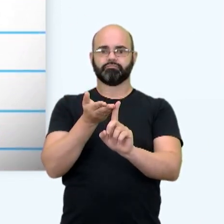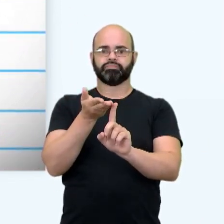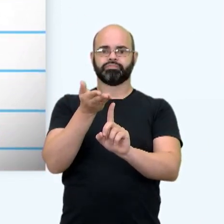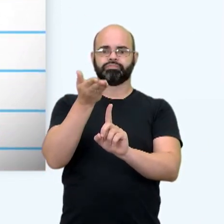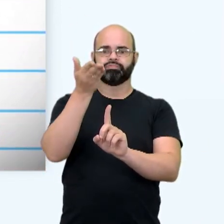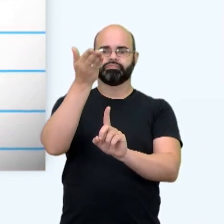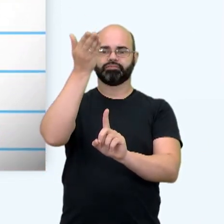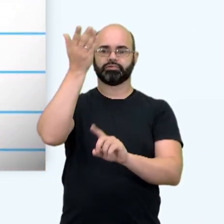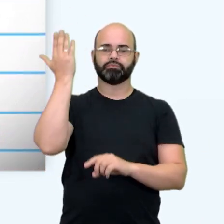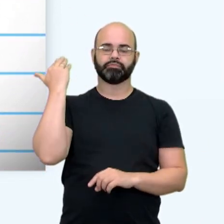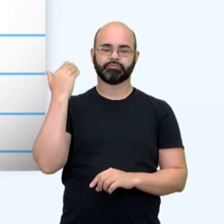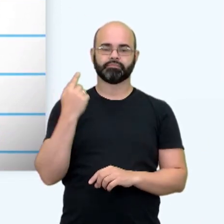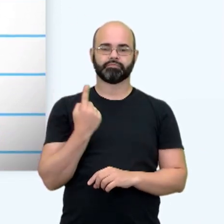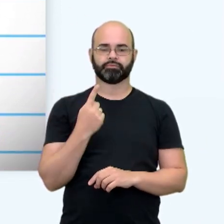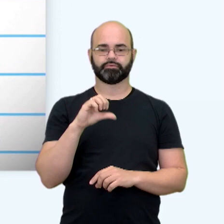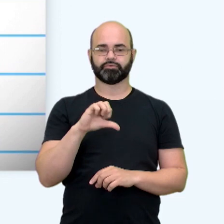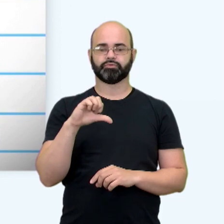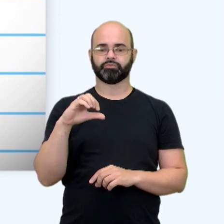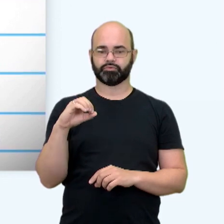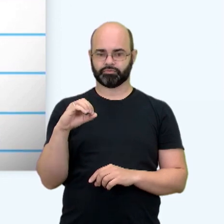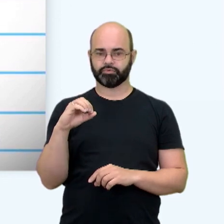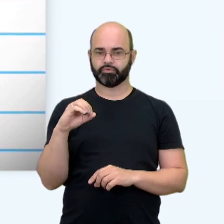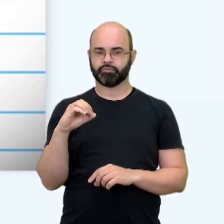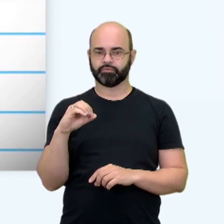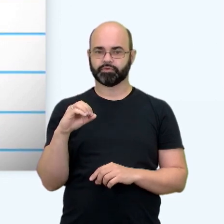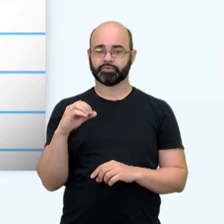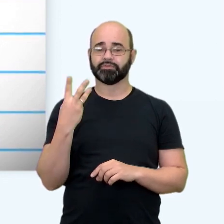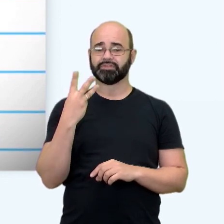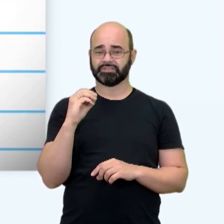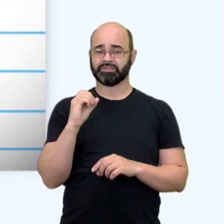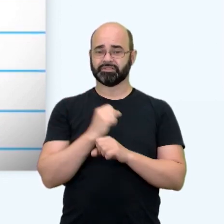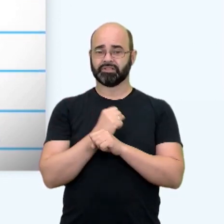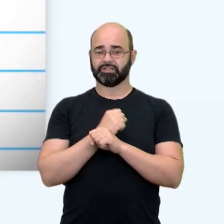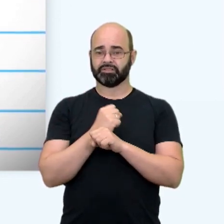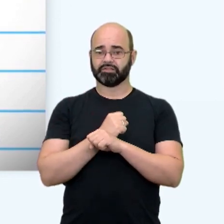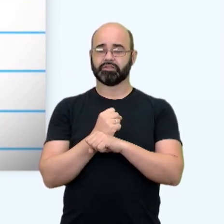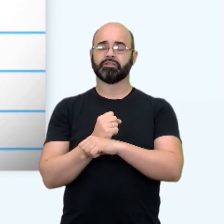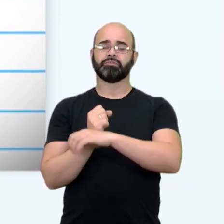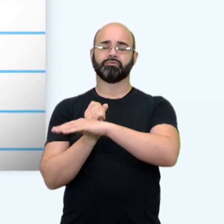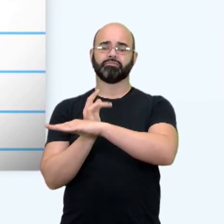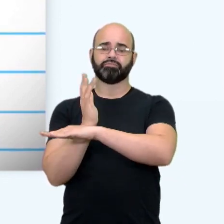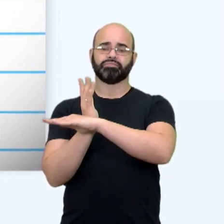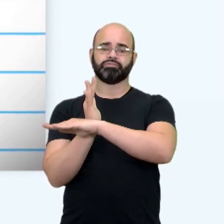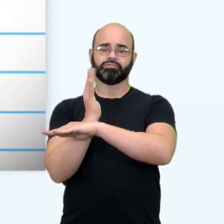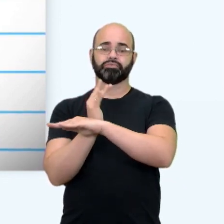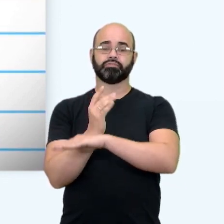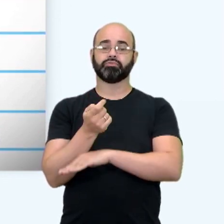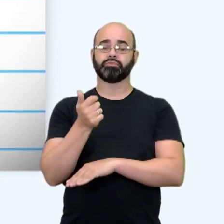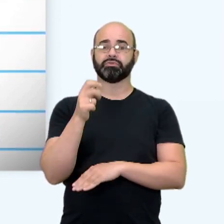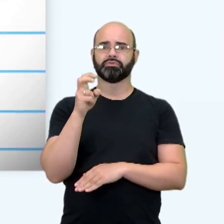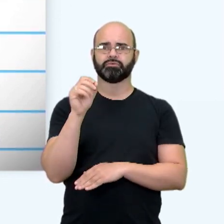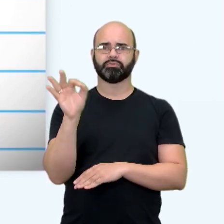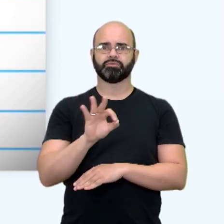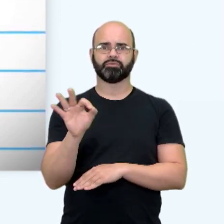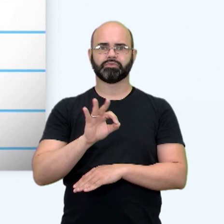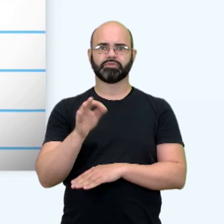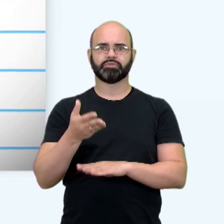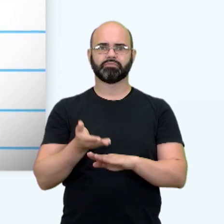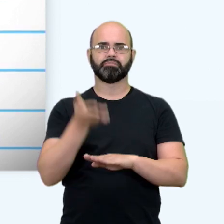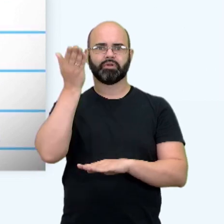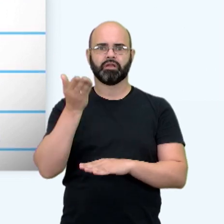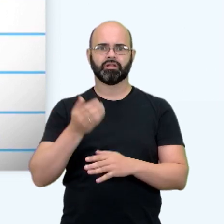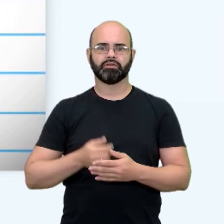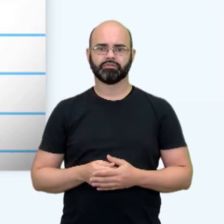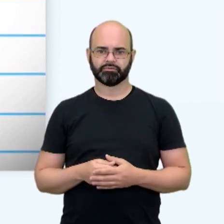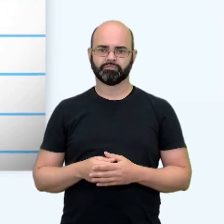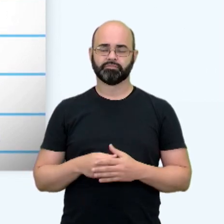Desde 1990, ou seja, em menos de 30 anos, as emissões de dióxido de carbono aumentaram em quase 50%. e as emissões